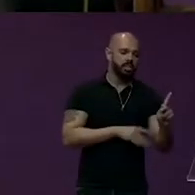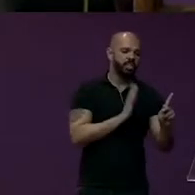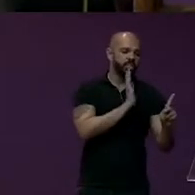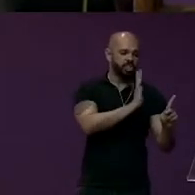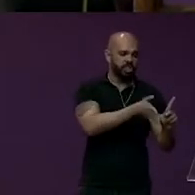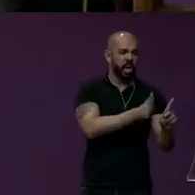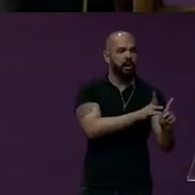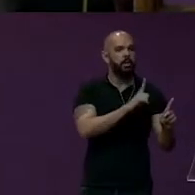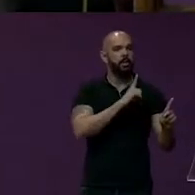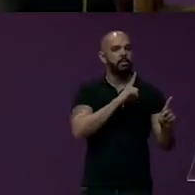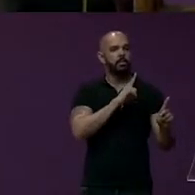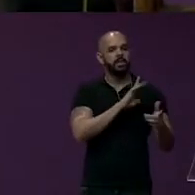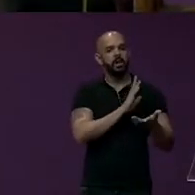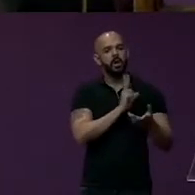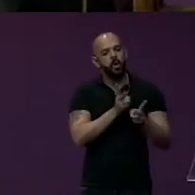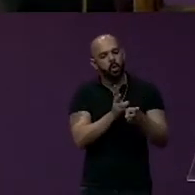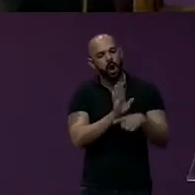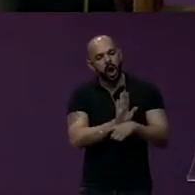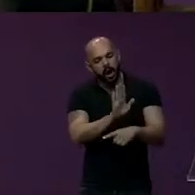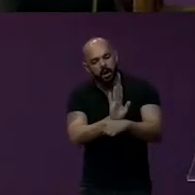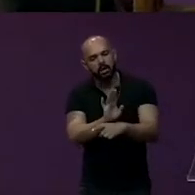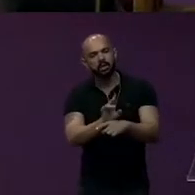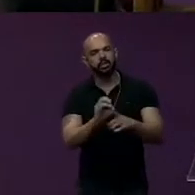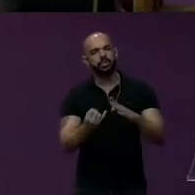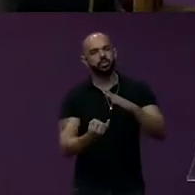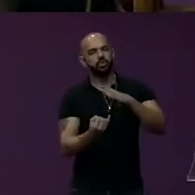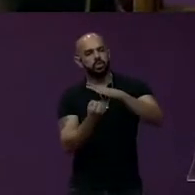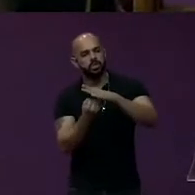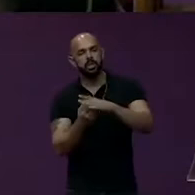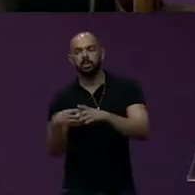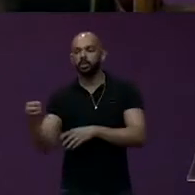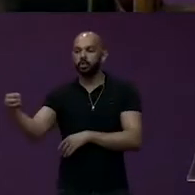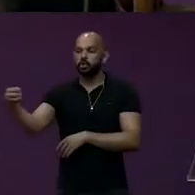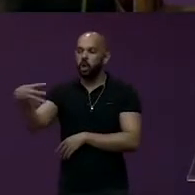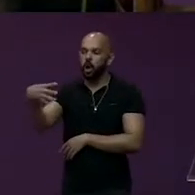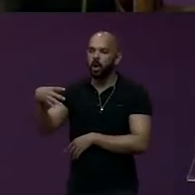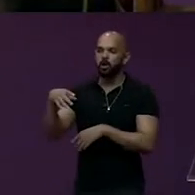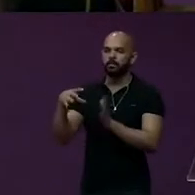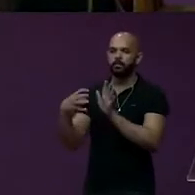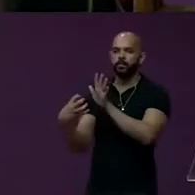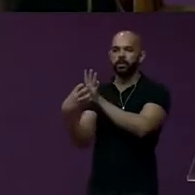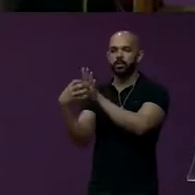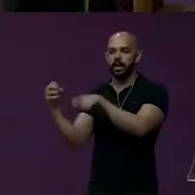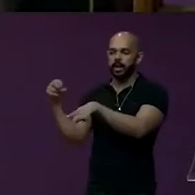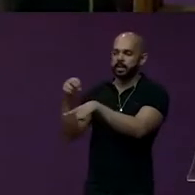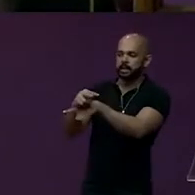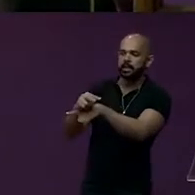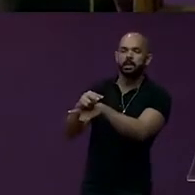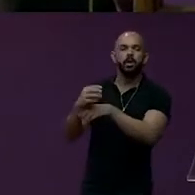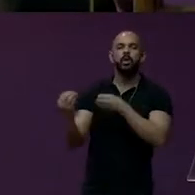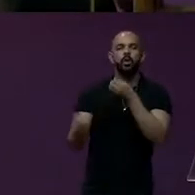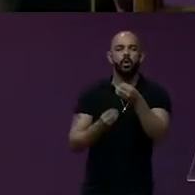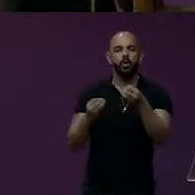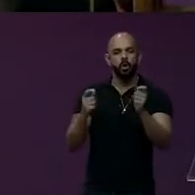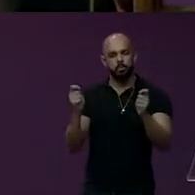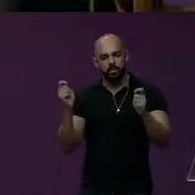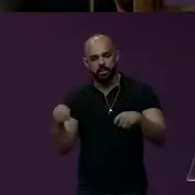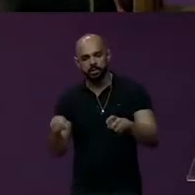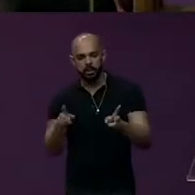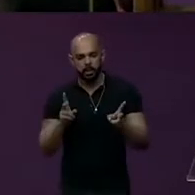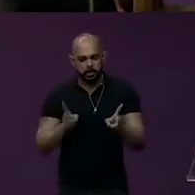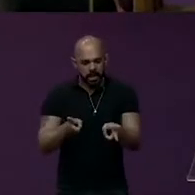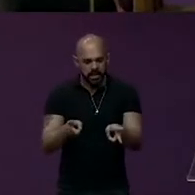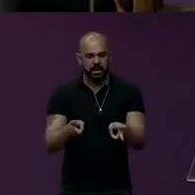ainda tem alguma contribuição na instituição, nós temos novos servidores entrando, como vai ser possível